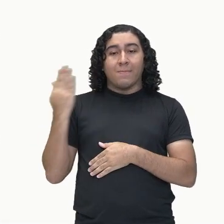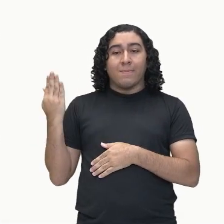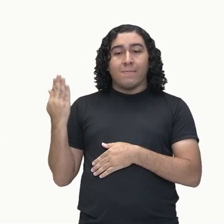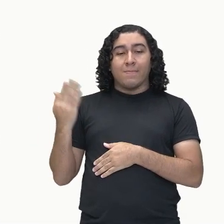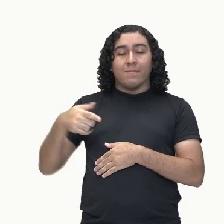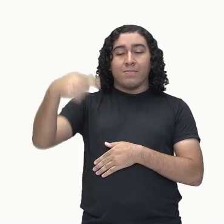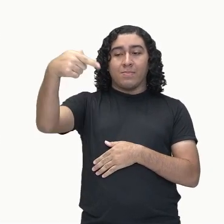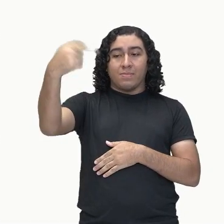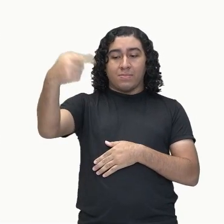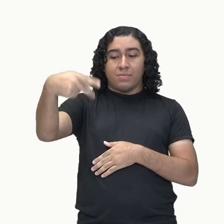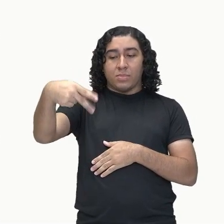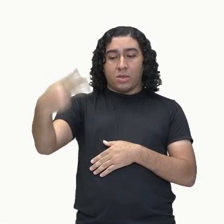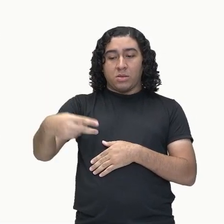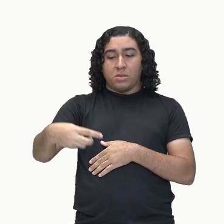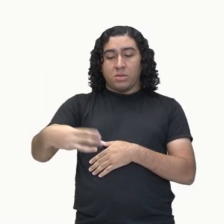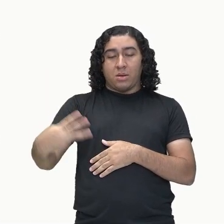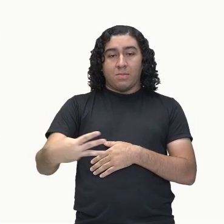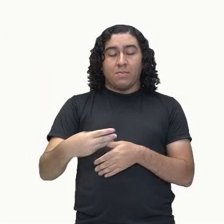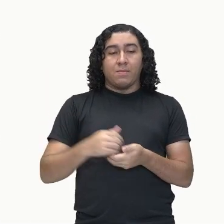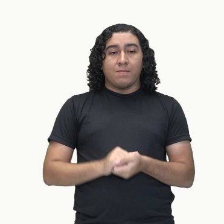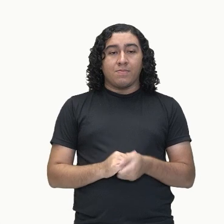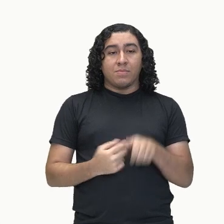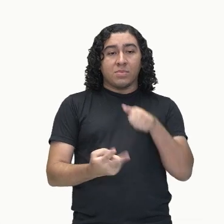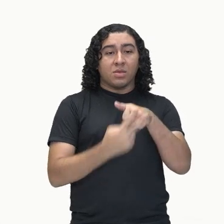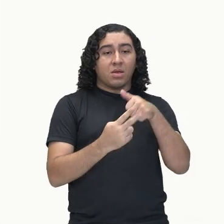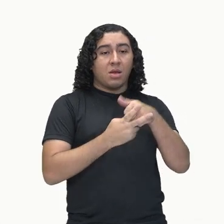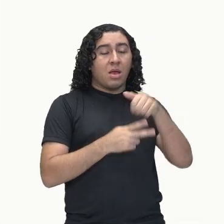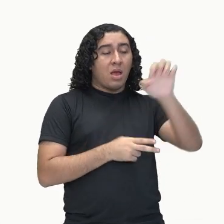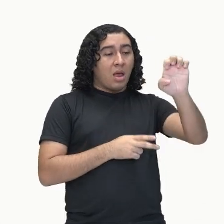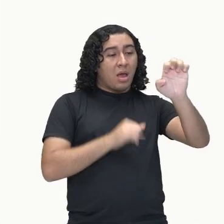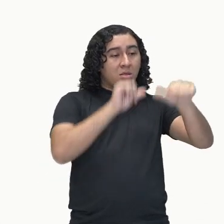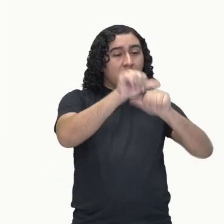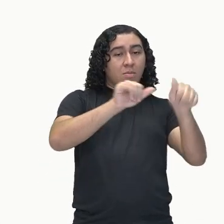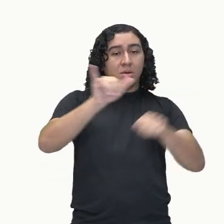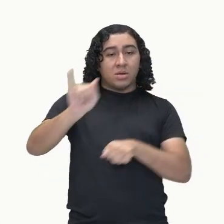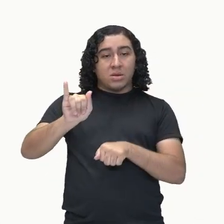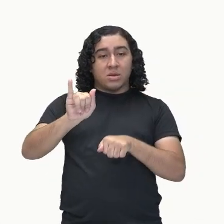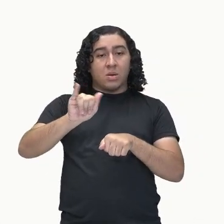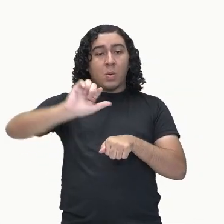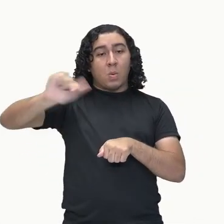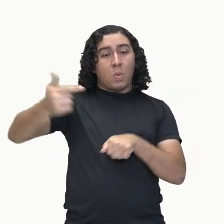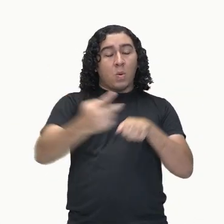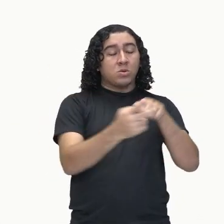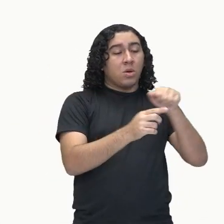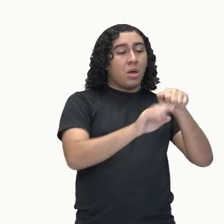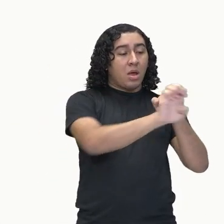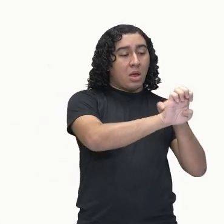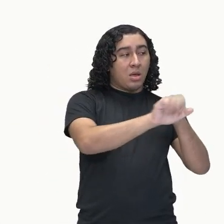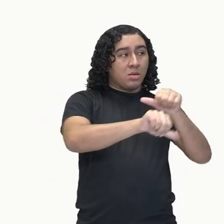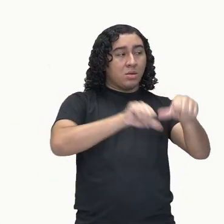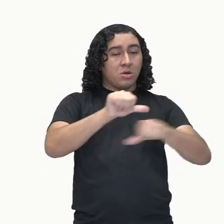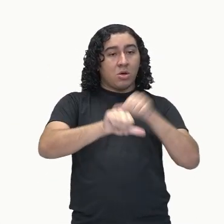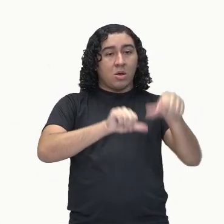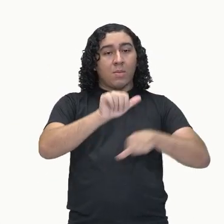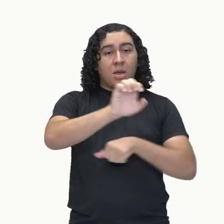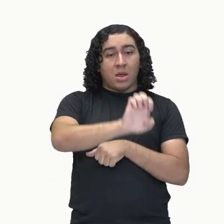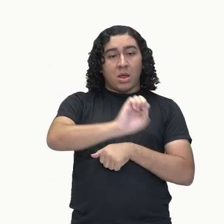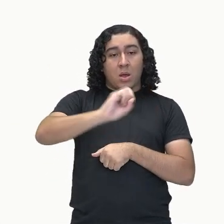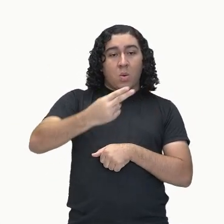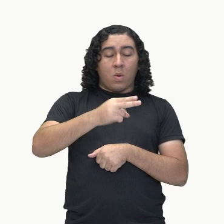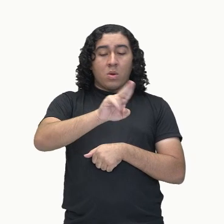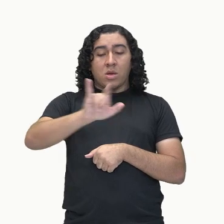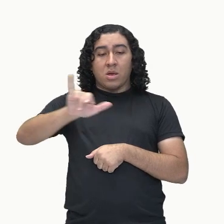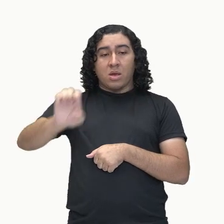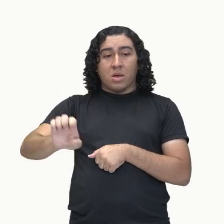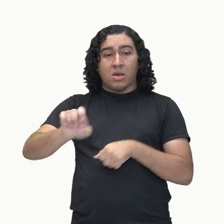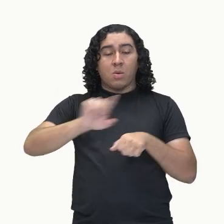verbo pedir esse é vai se transformar em i o verbo querer esse é ele vai virar Y ou somente e e o